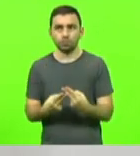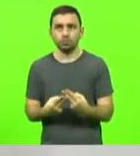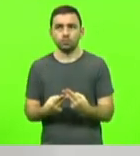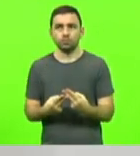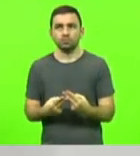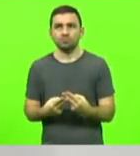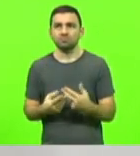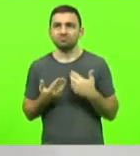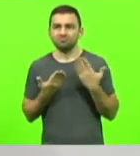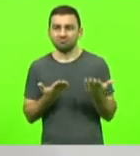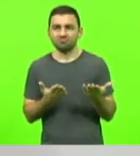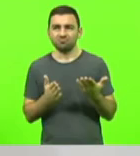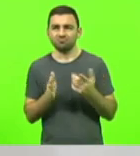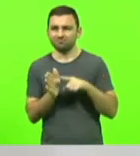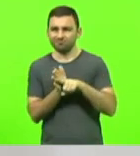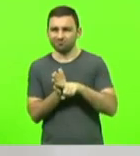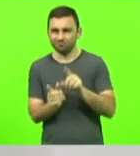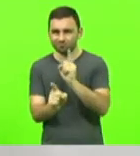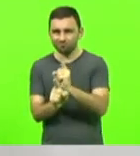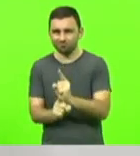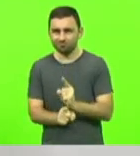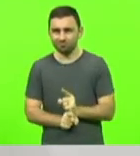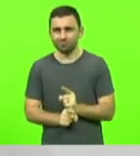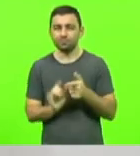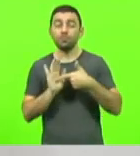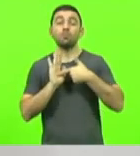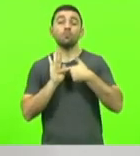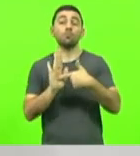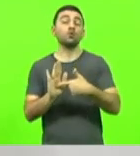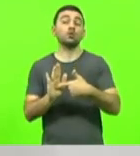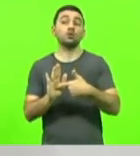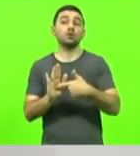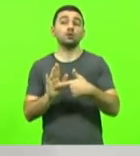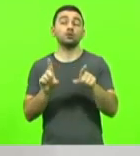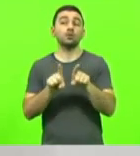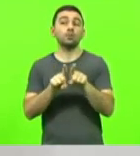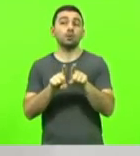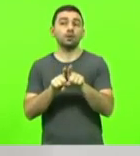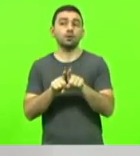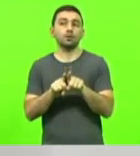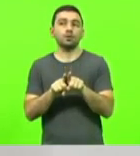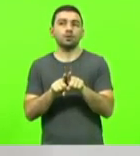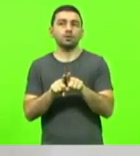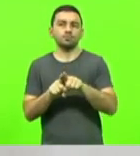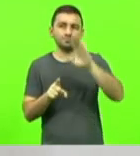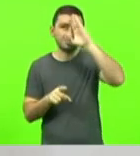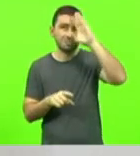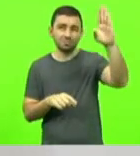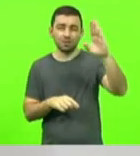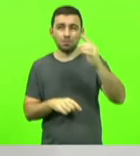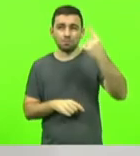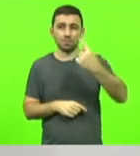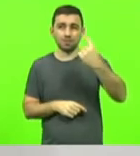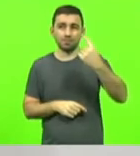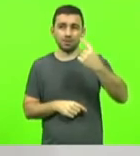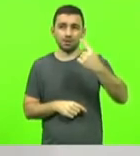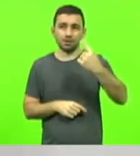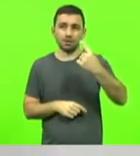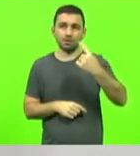Esse diagnóstico apontou também que o objetivo número 1, que